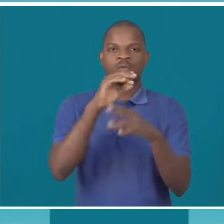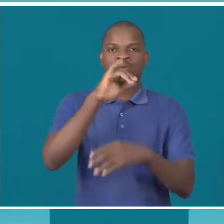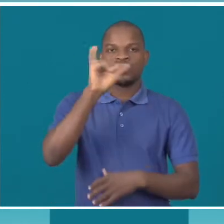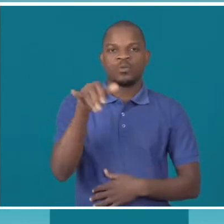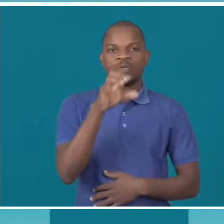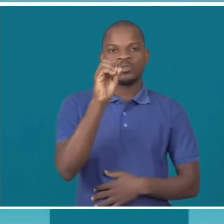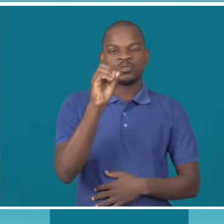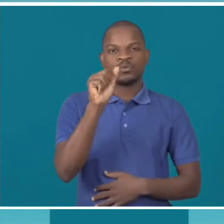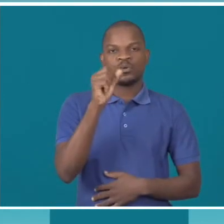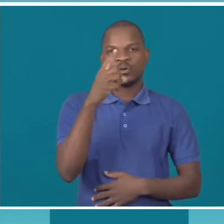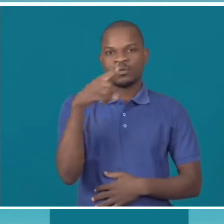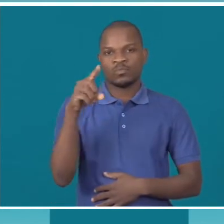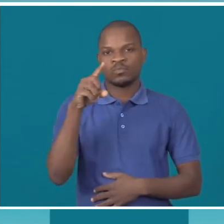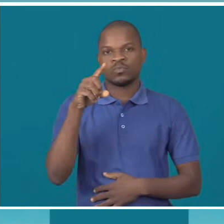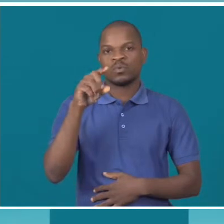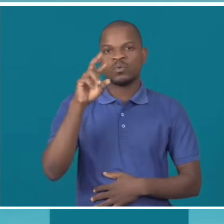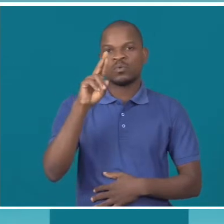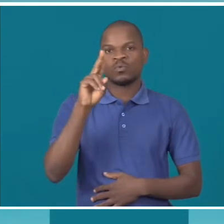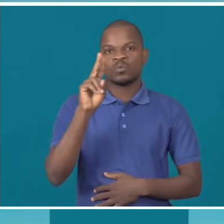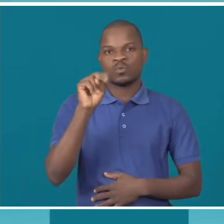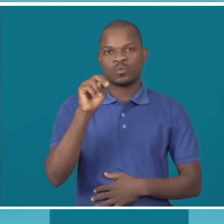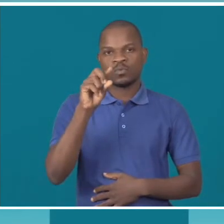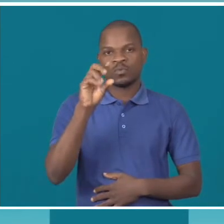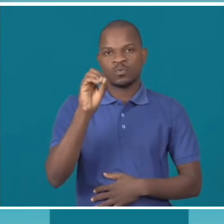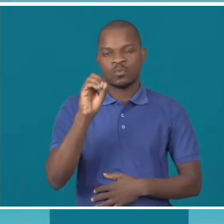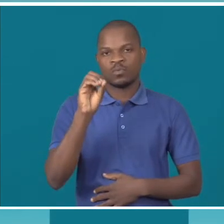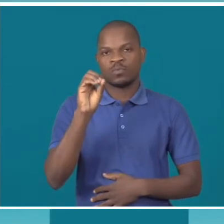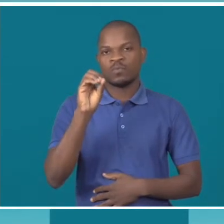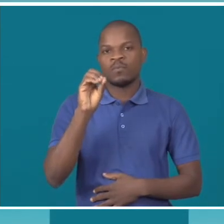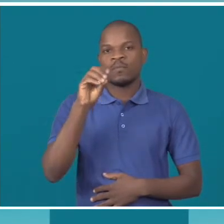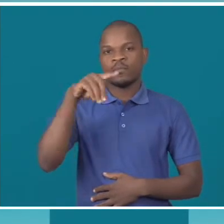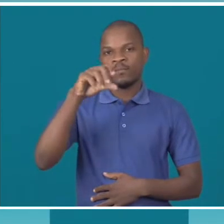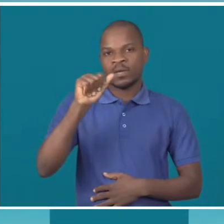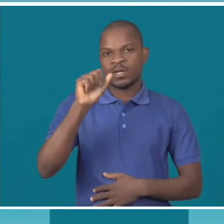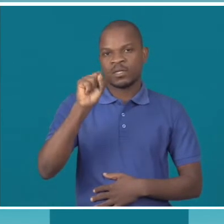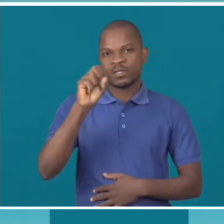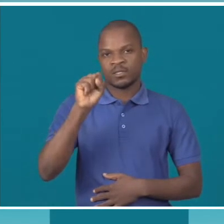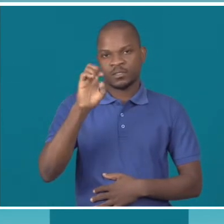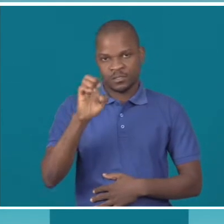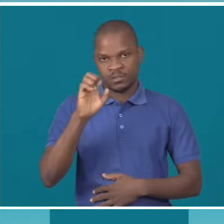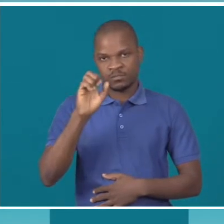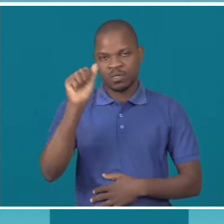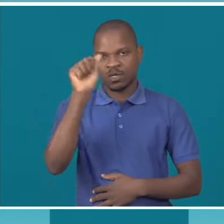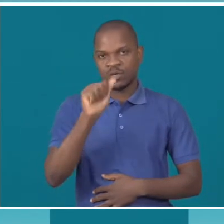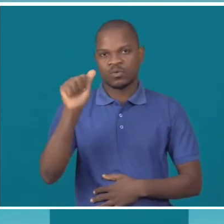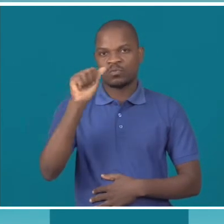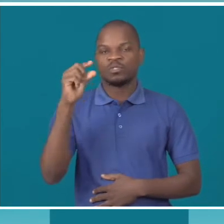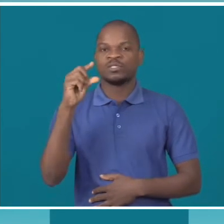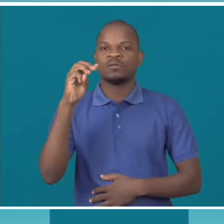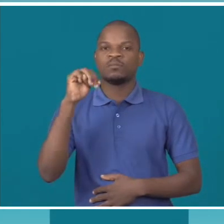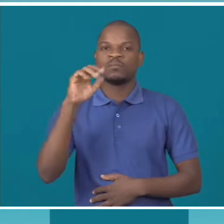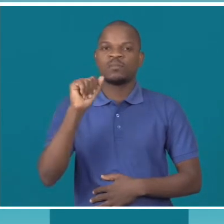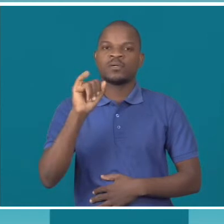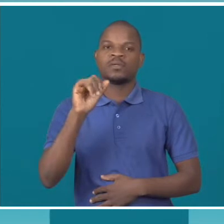Pass, arroba, de e-mail, .com. Mesmo para terminar, João